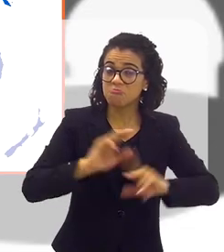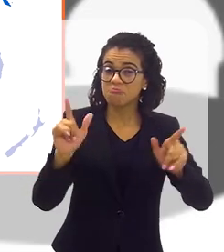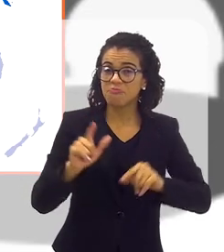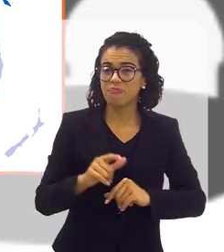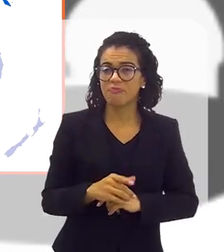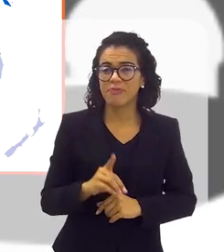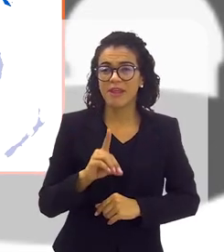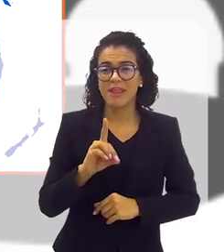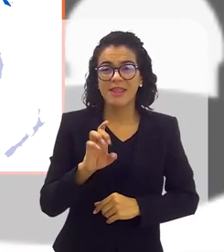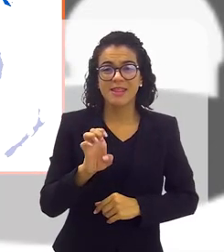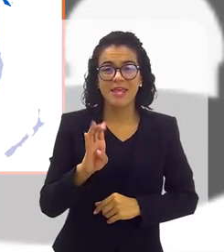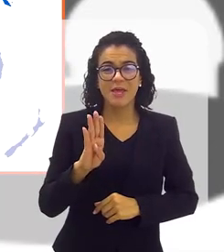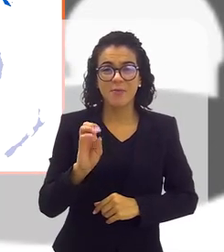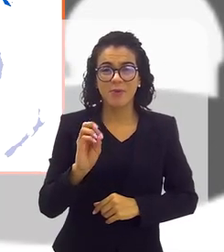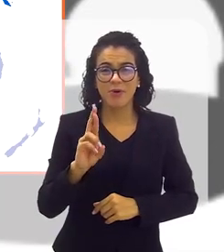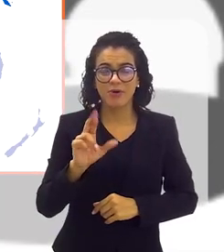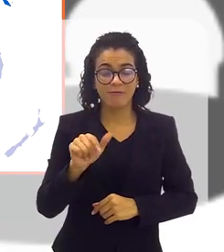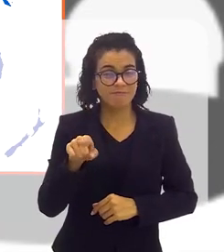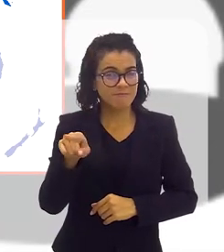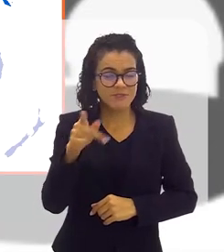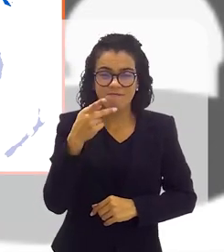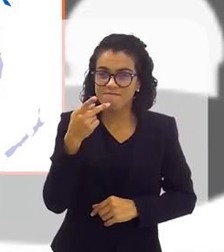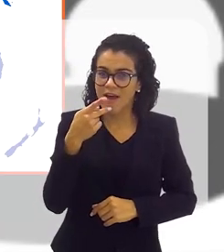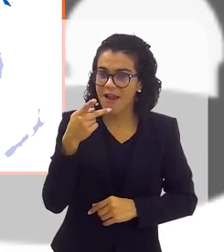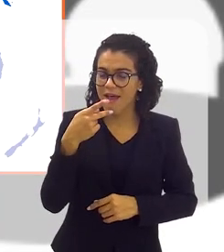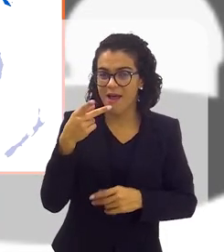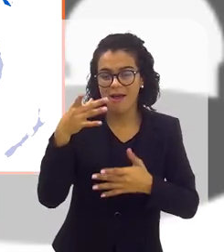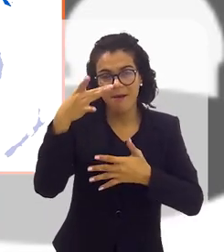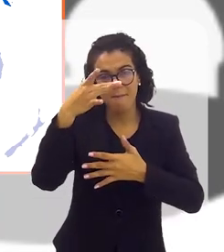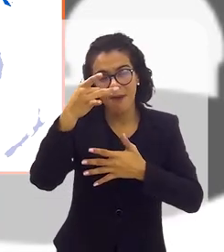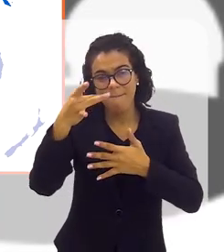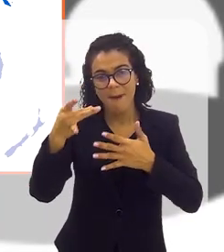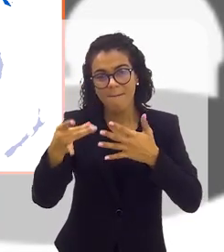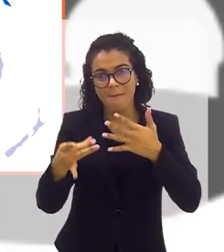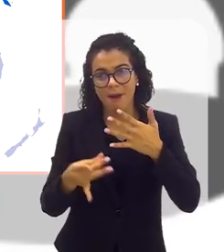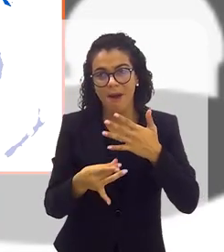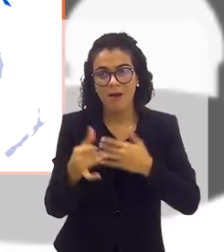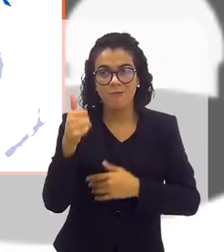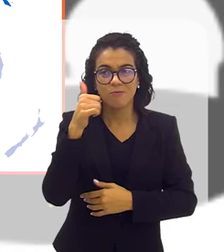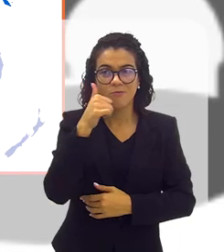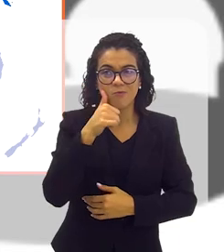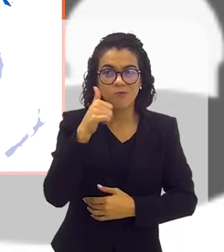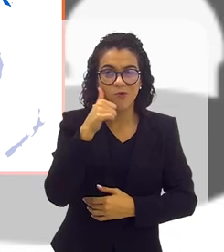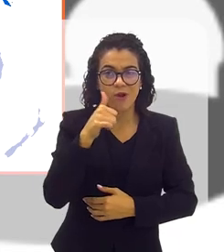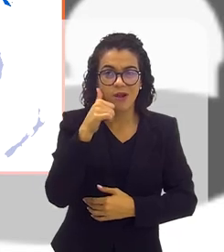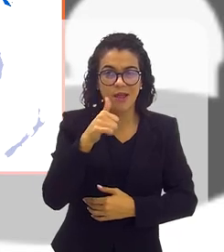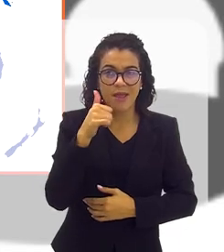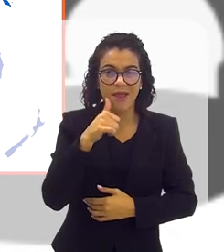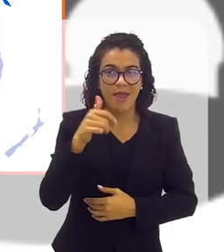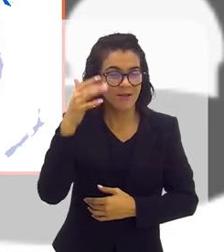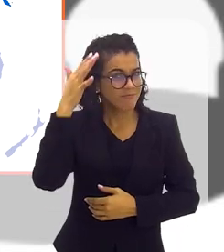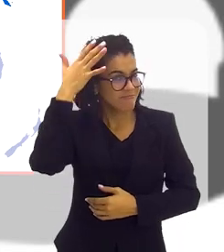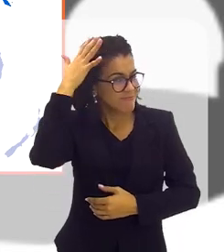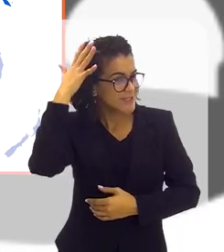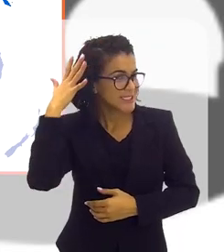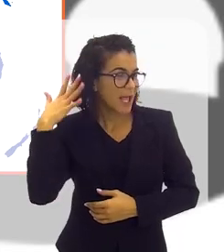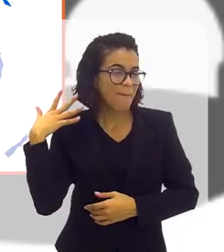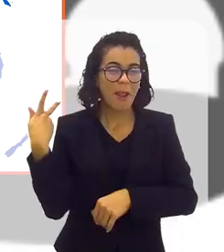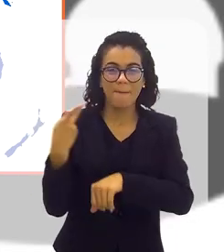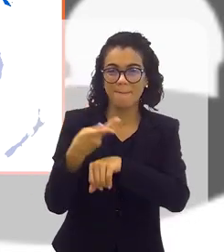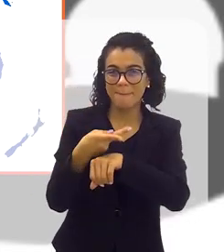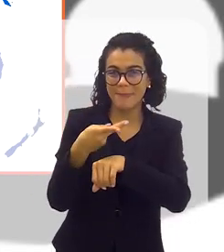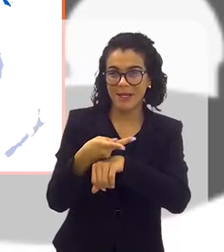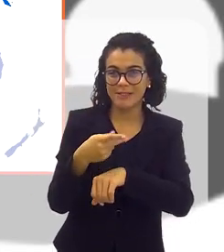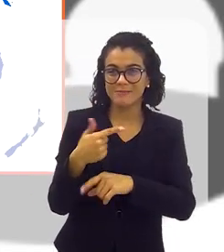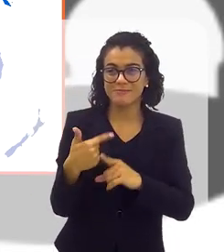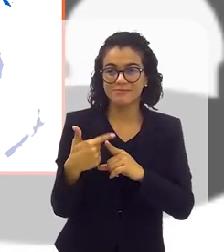diferença também. Débora, fundamental você estar dizendo a mulher dos cabelos